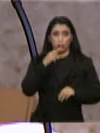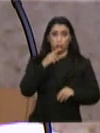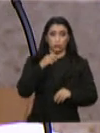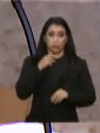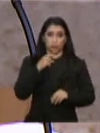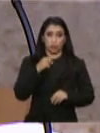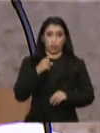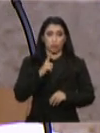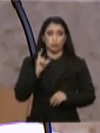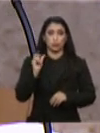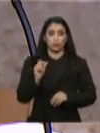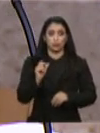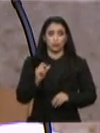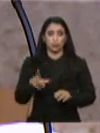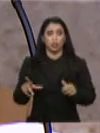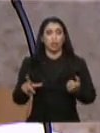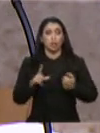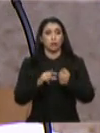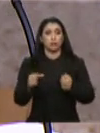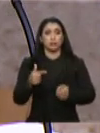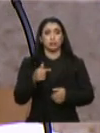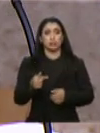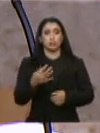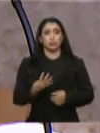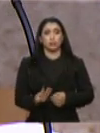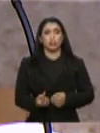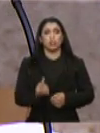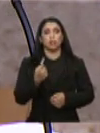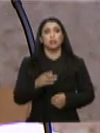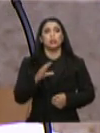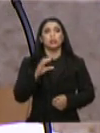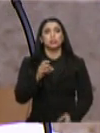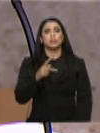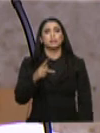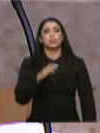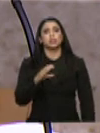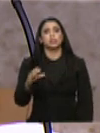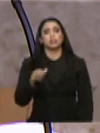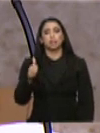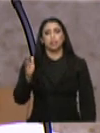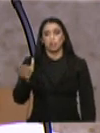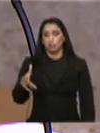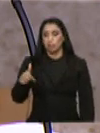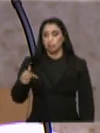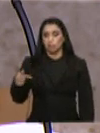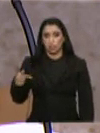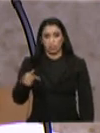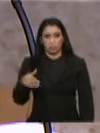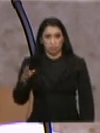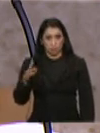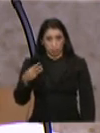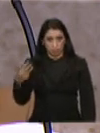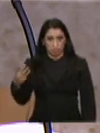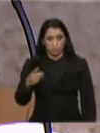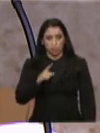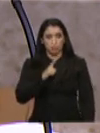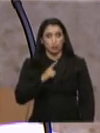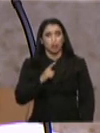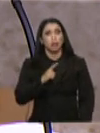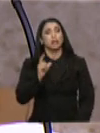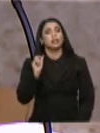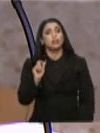acrescentou o parágrafo único ao artigo 741 do CPC de 73, de modo a quê? De modo